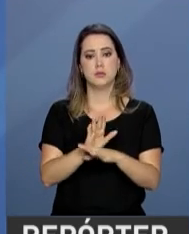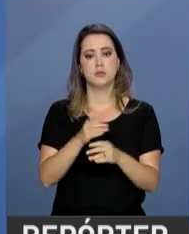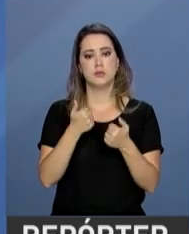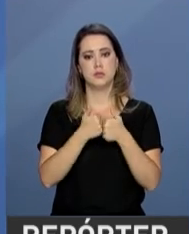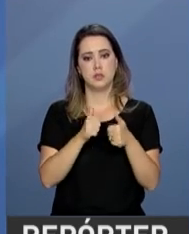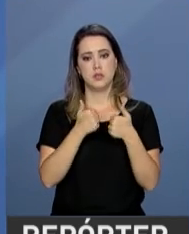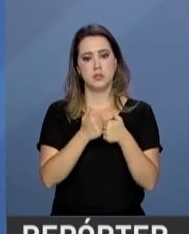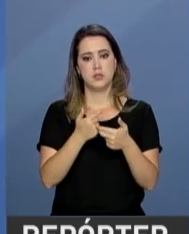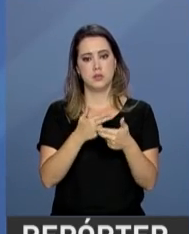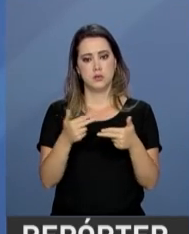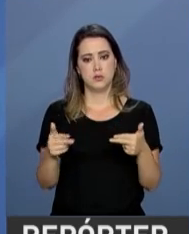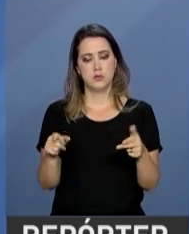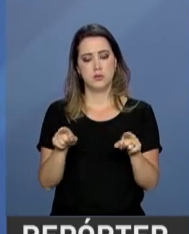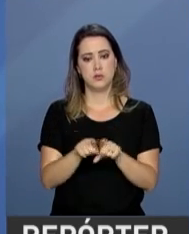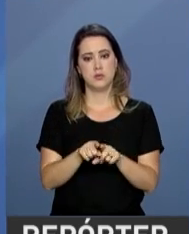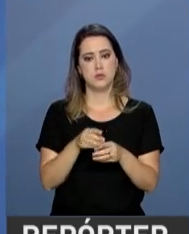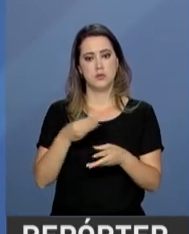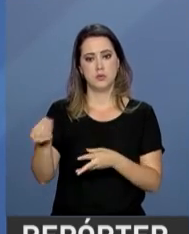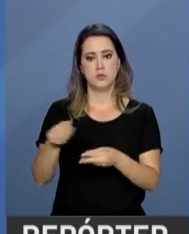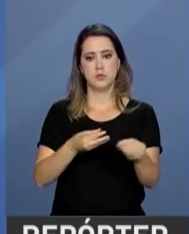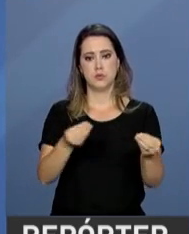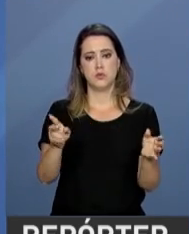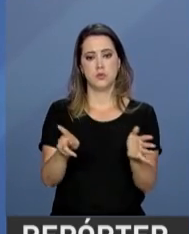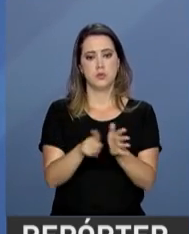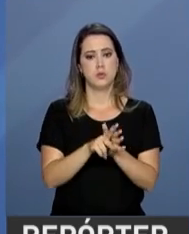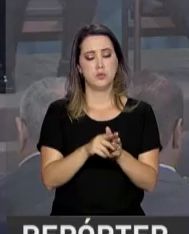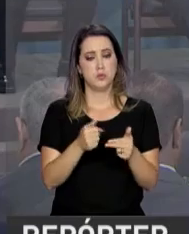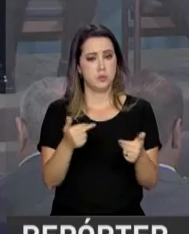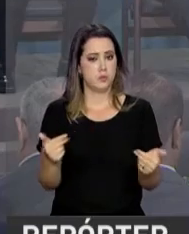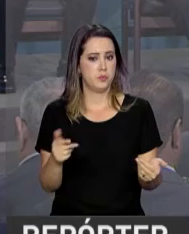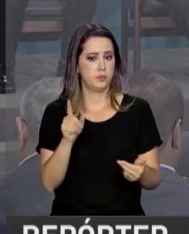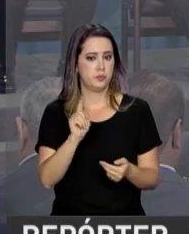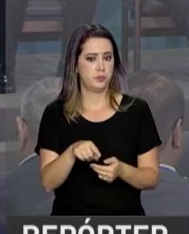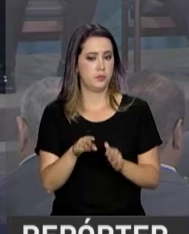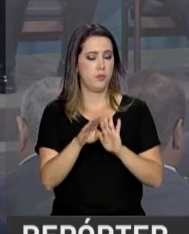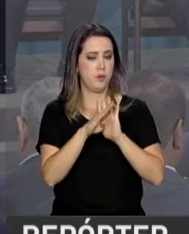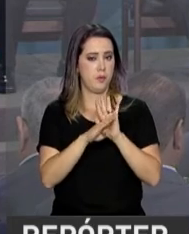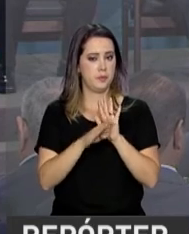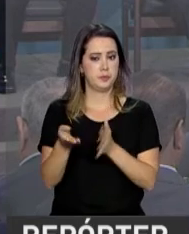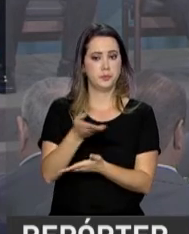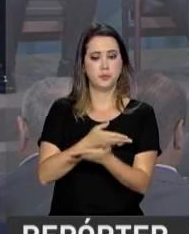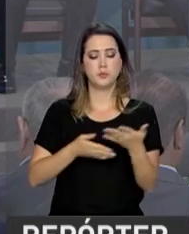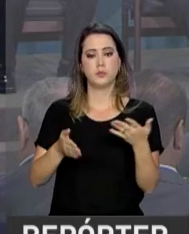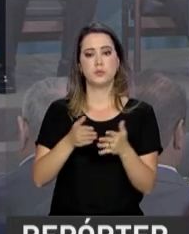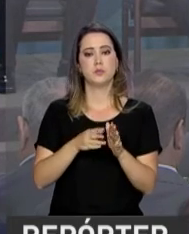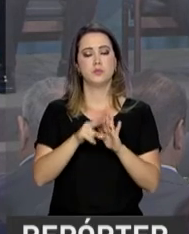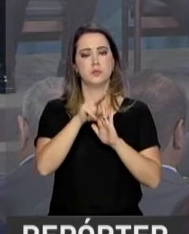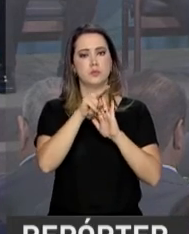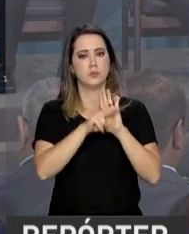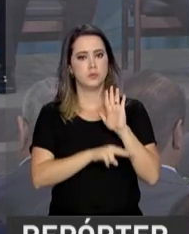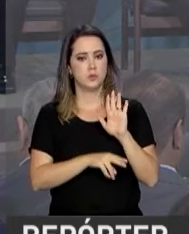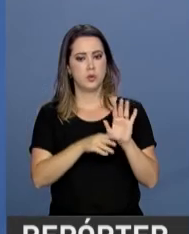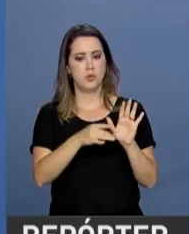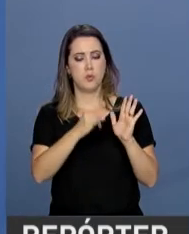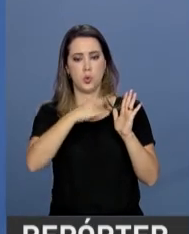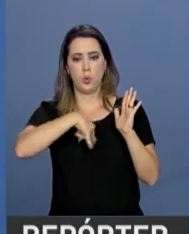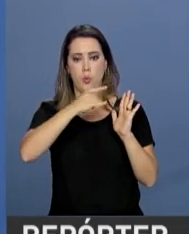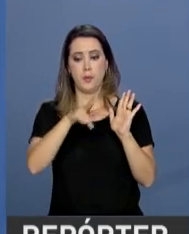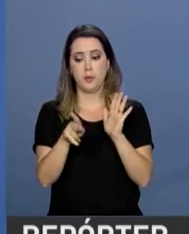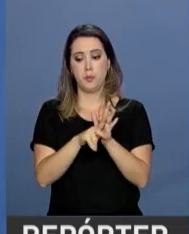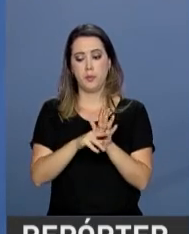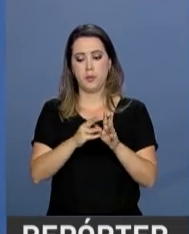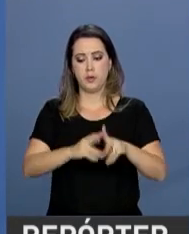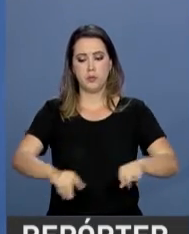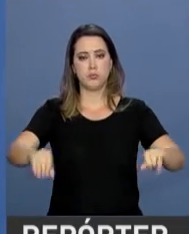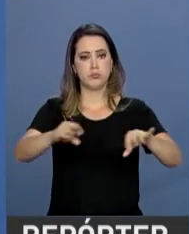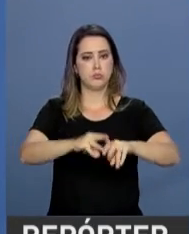transporte de cargas e distribuição de seus produtos o plano ainda envolve a recuar a ação fundiária a meta é